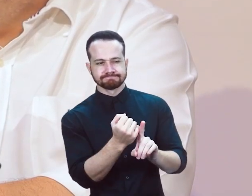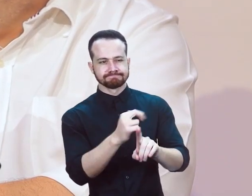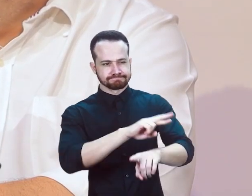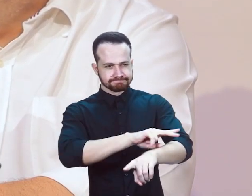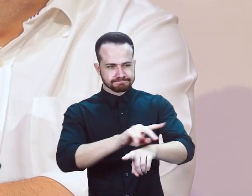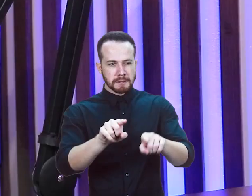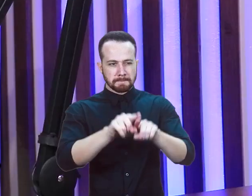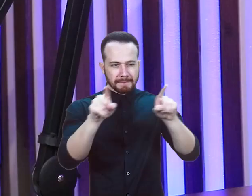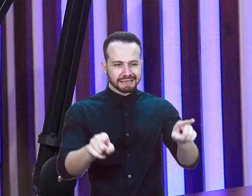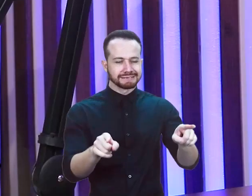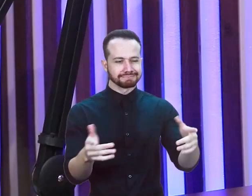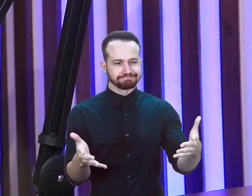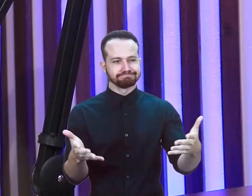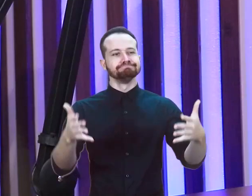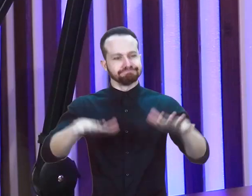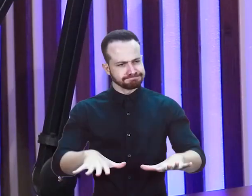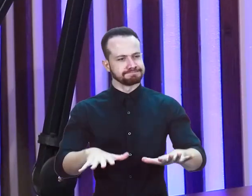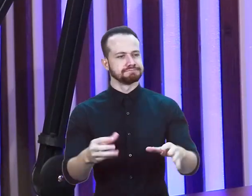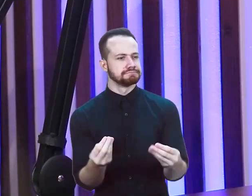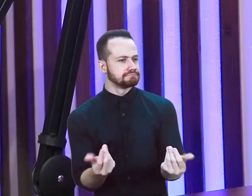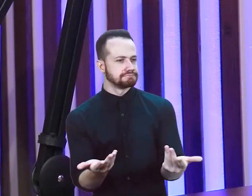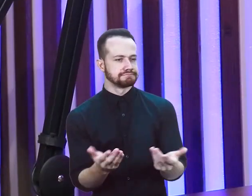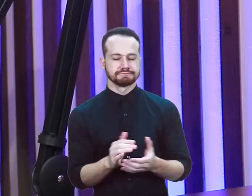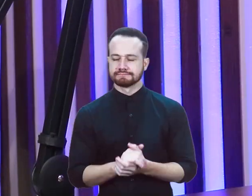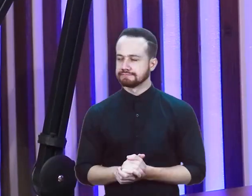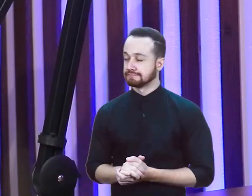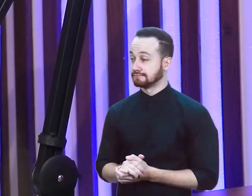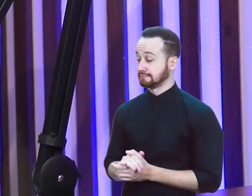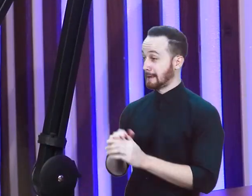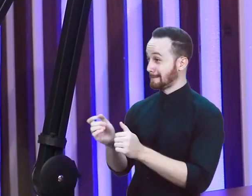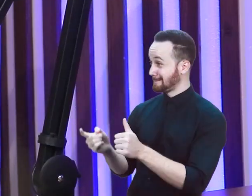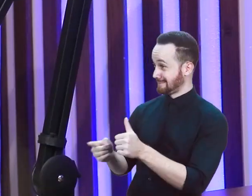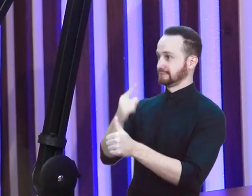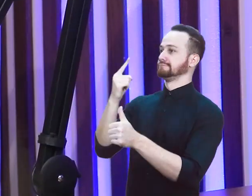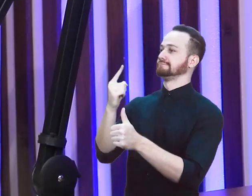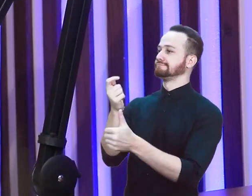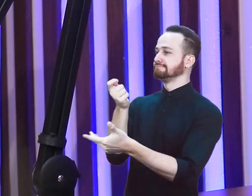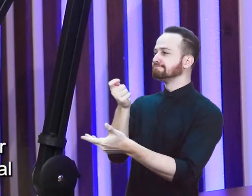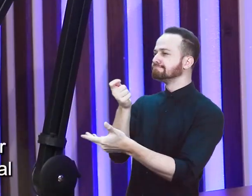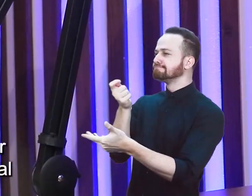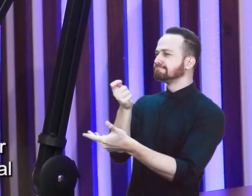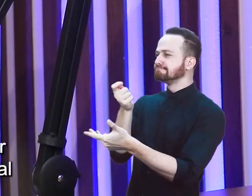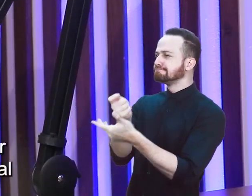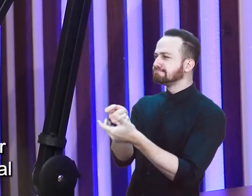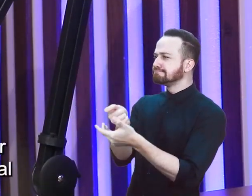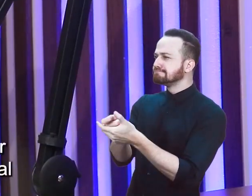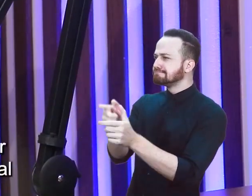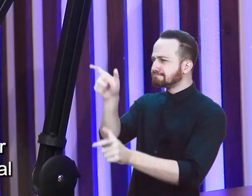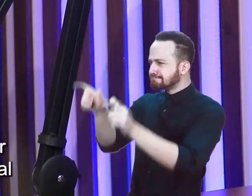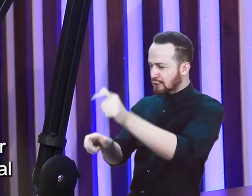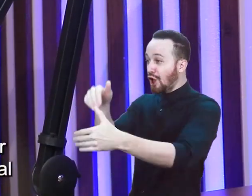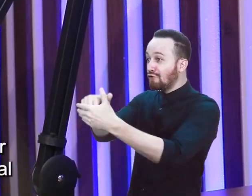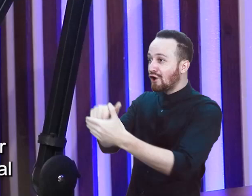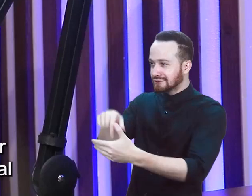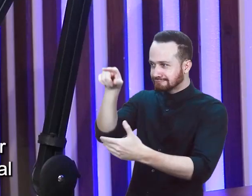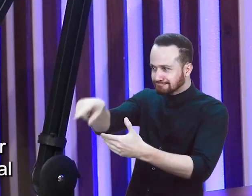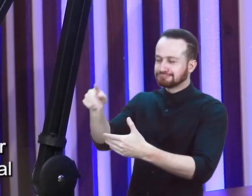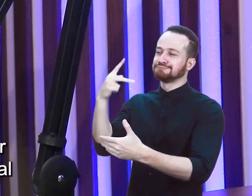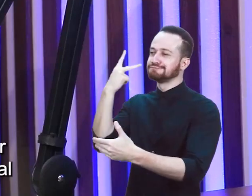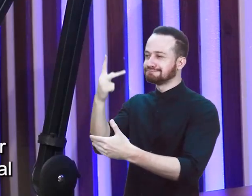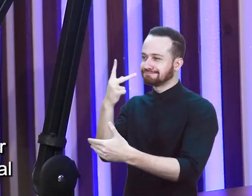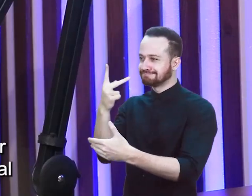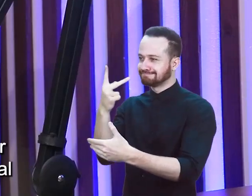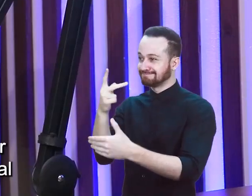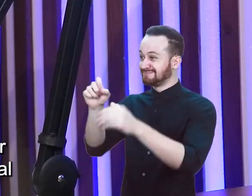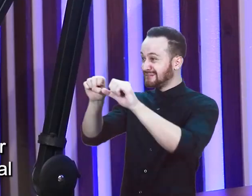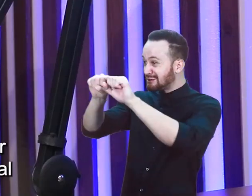racialmente mais inclusiva? Primeiro, exigir daquela que você vai votar um